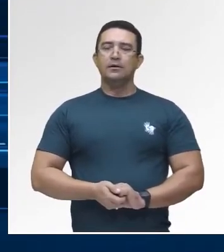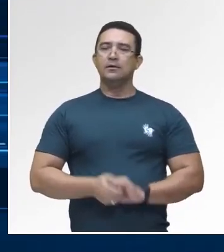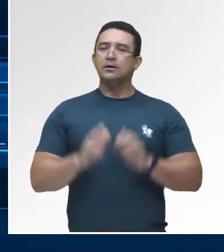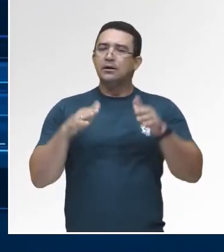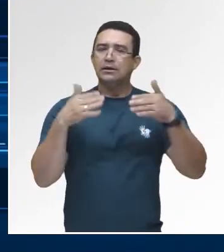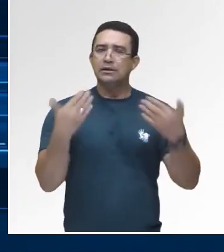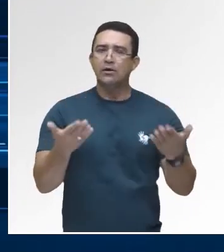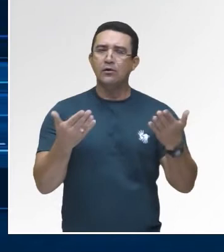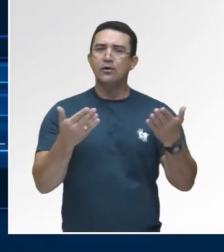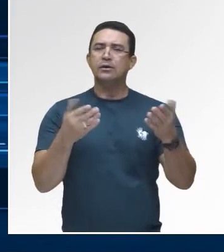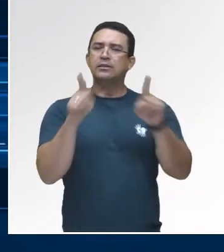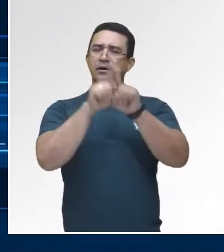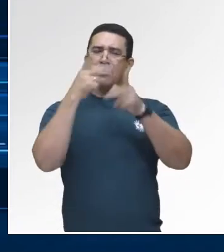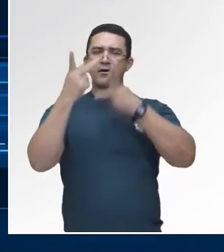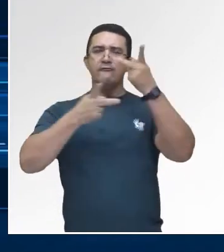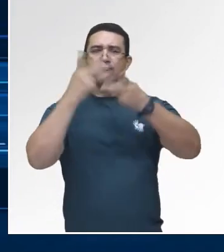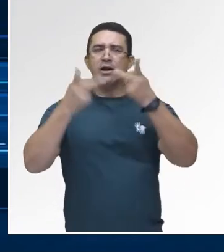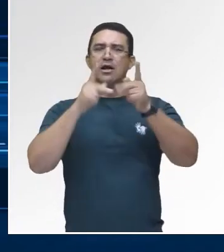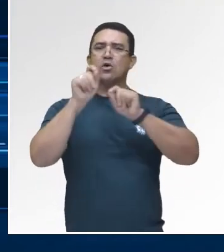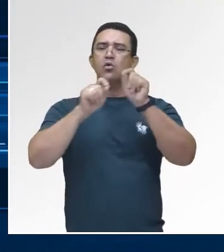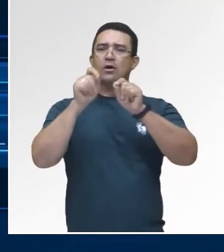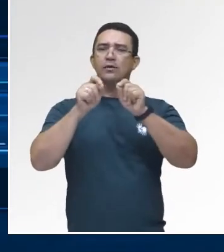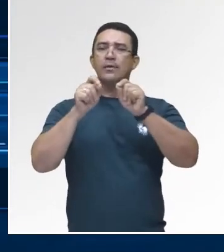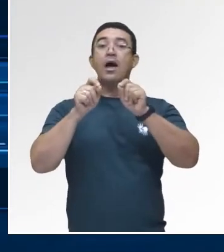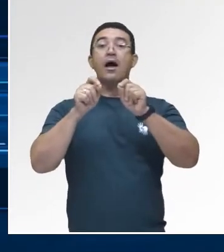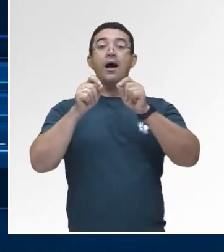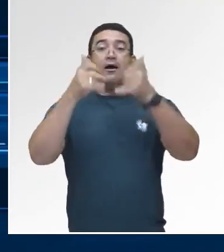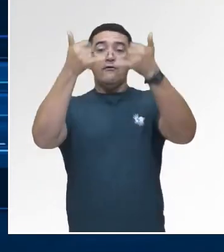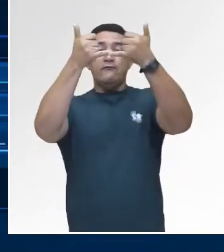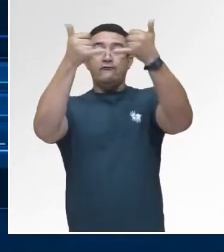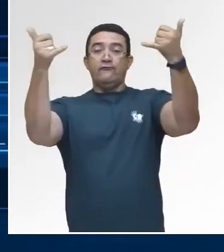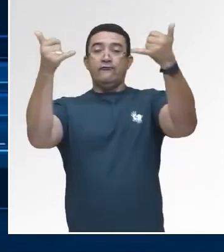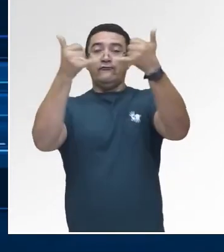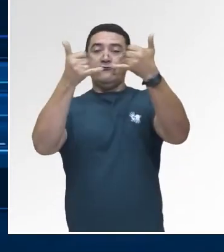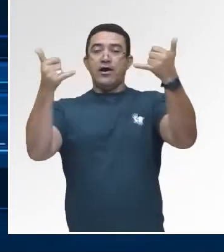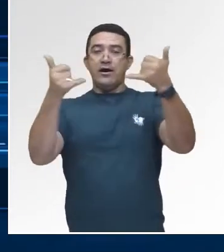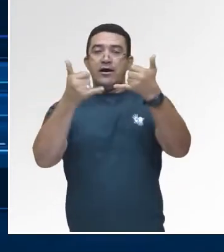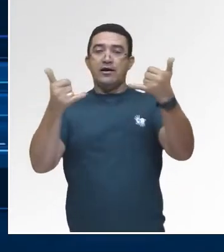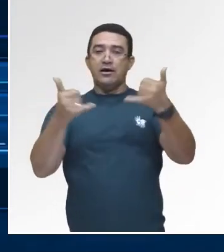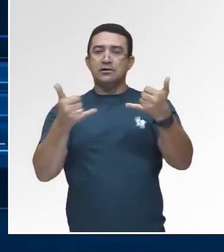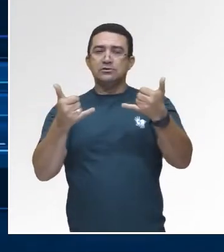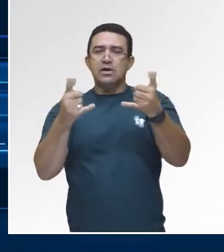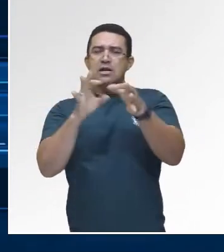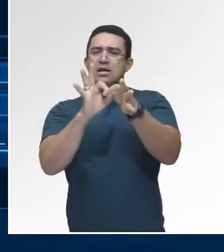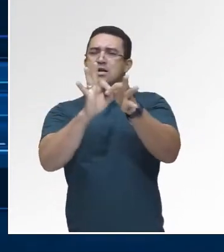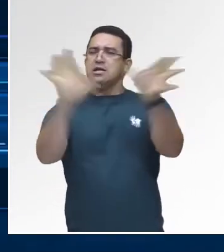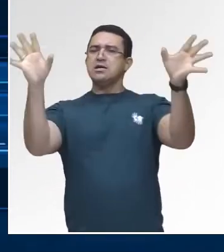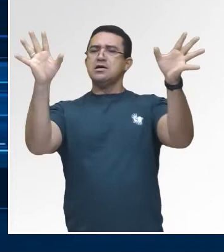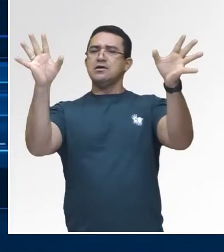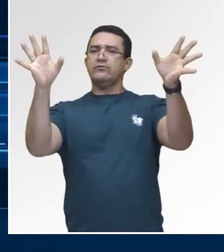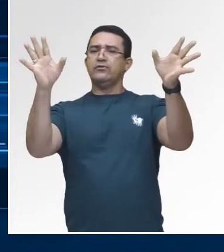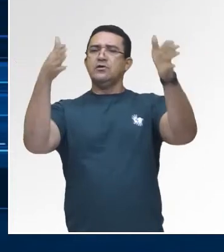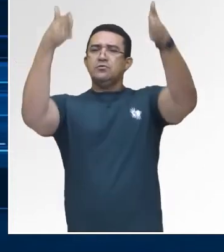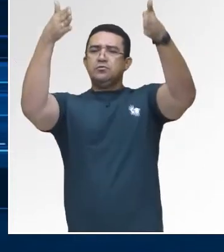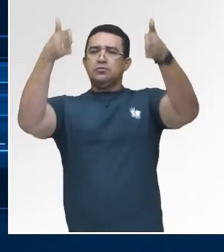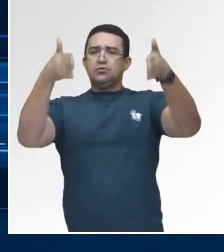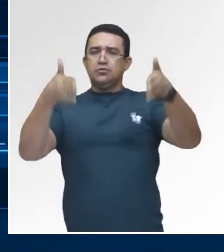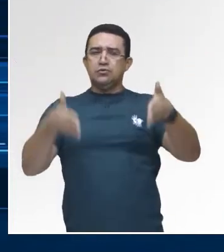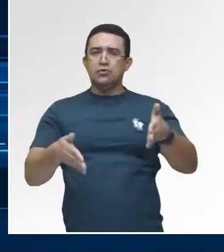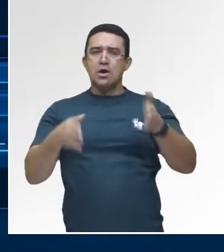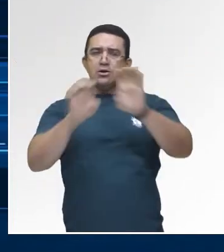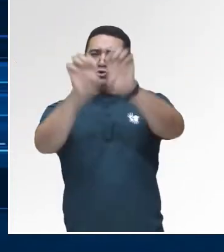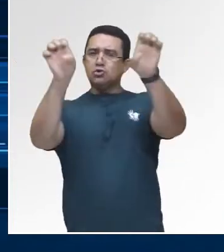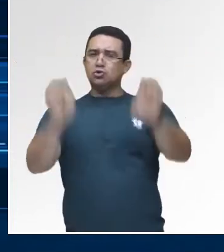então, falei aqui, olha só, o verso vai ser livre, né? Não vai ter rimas, não vai ter métrica.